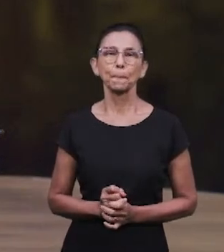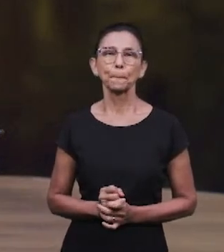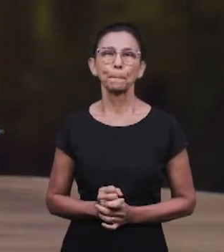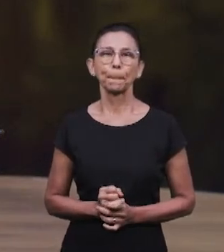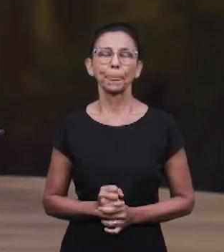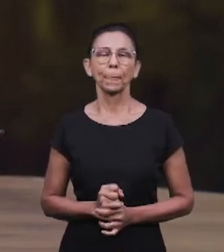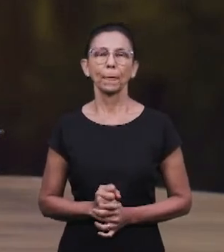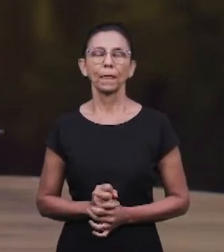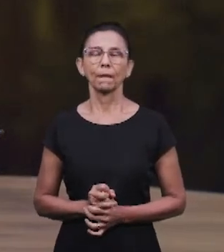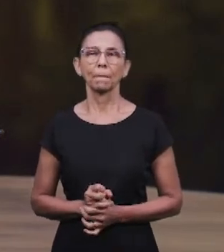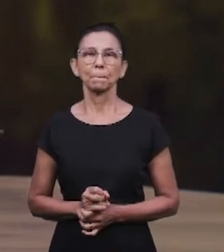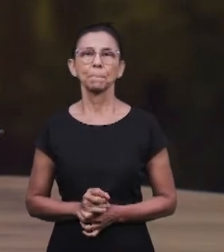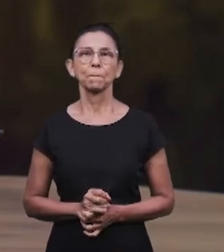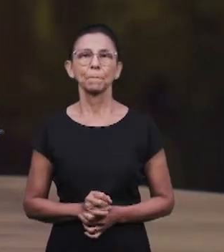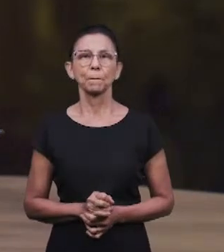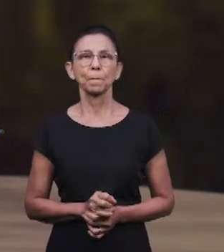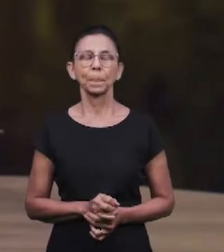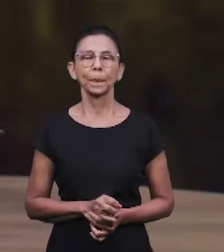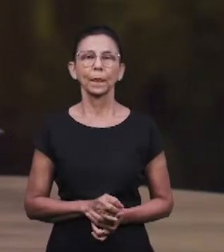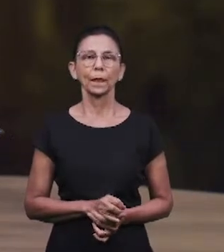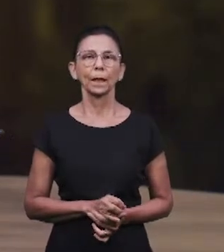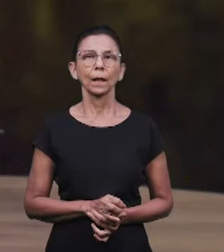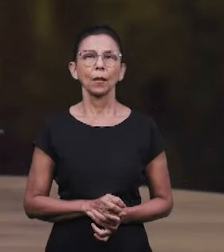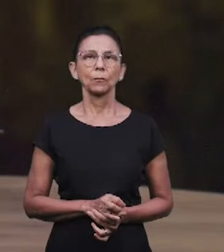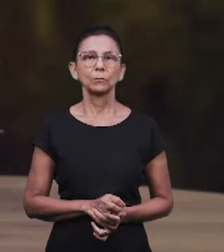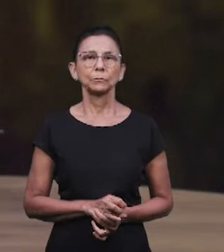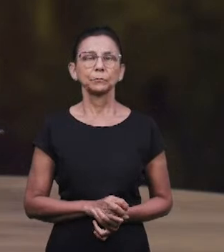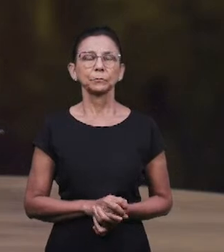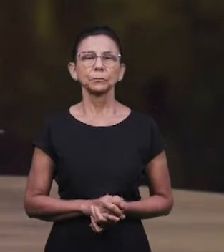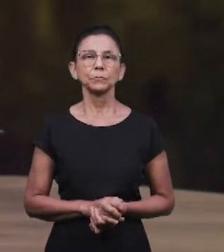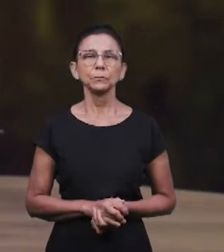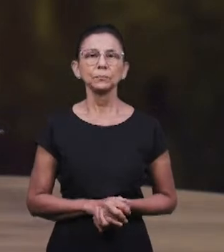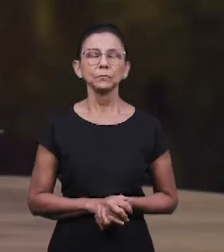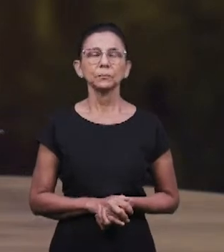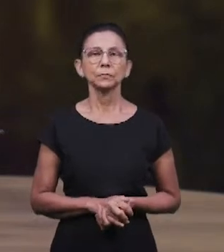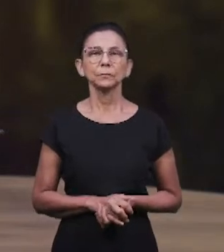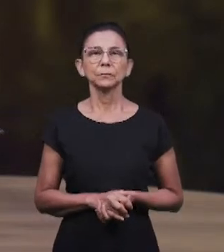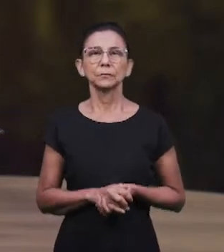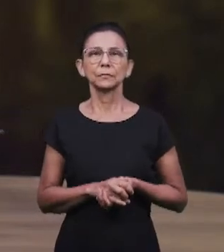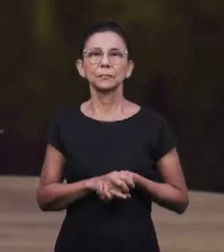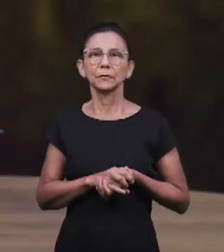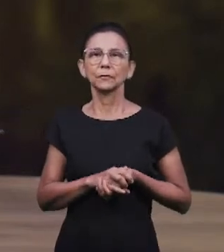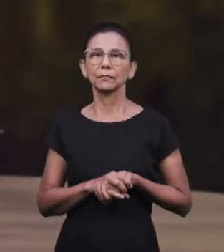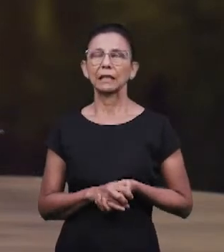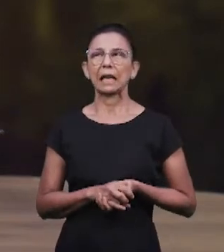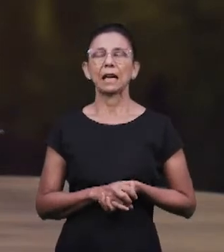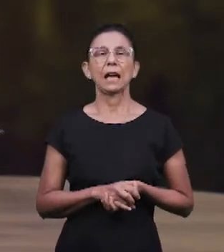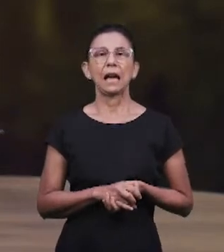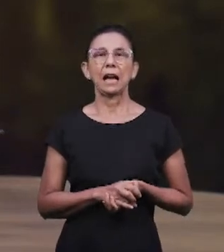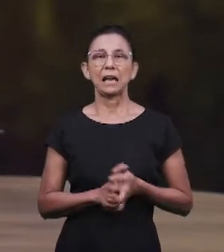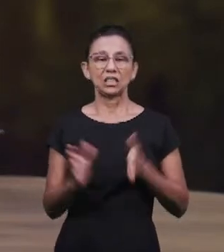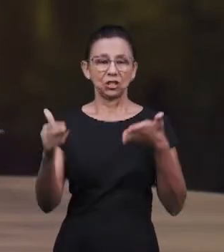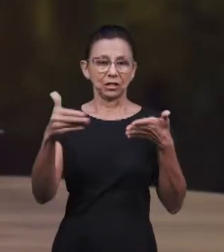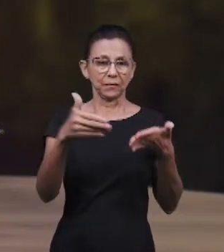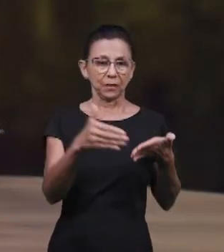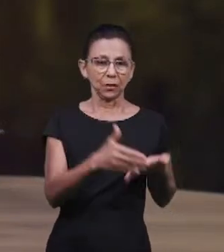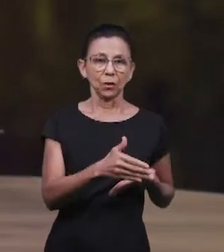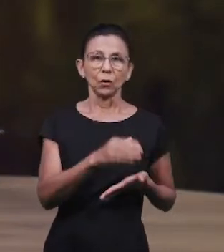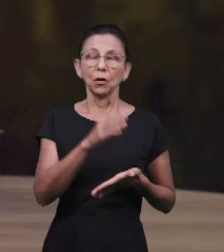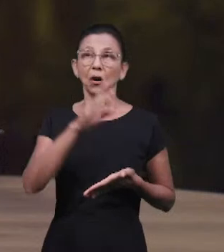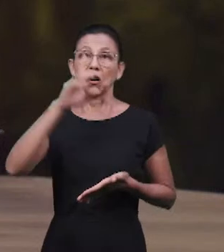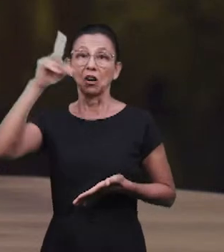Não deve ninguém ficar apressado em correr para dizer que Deus vai